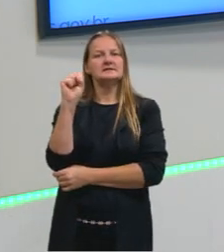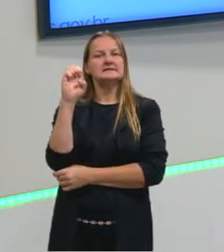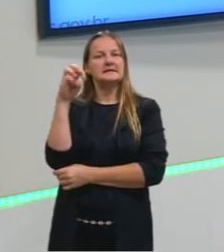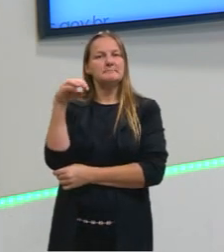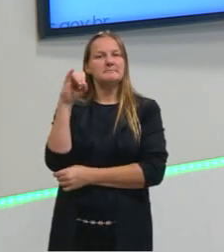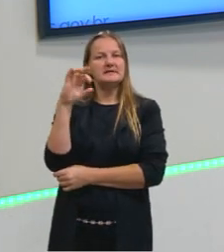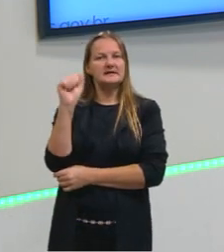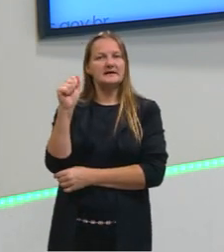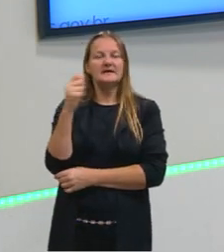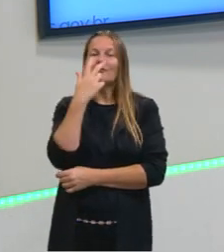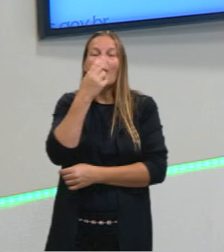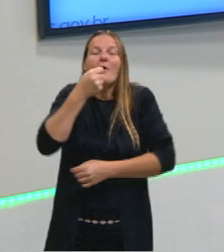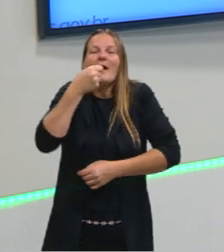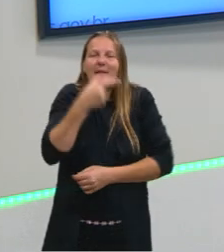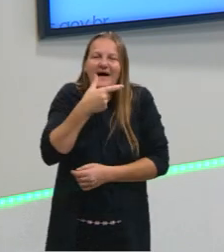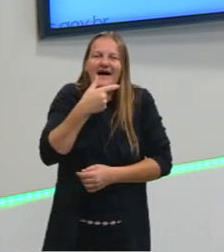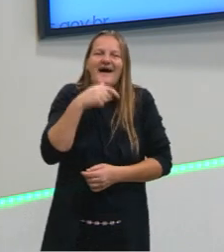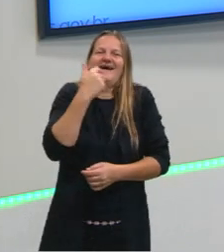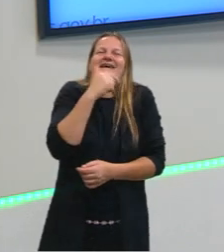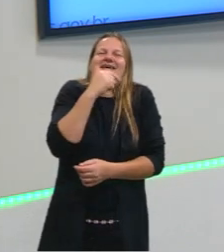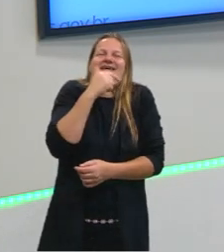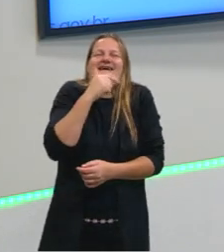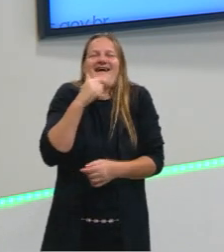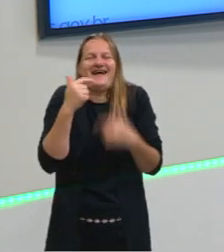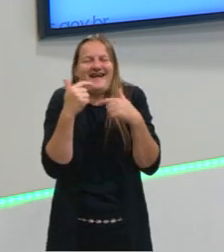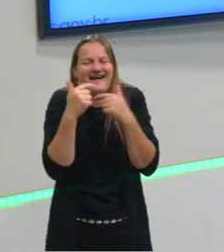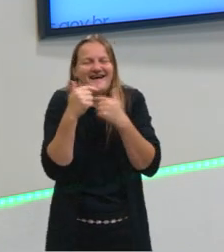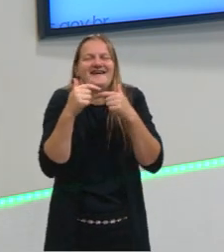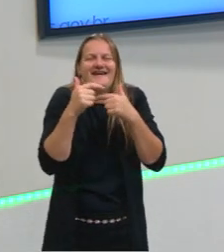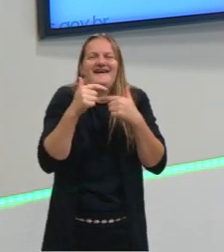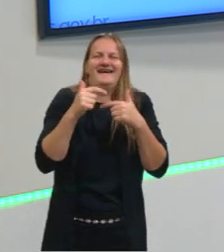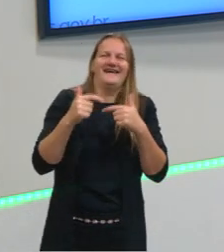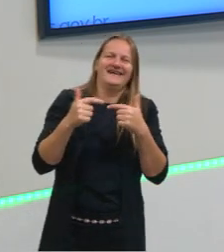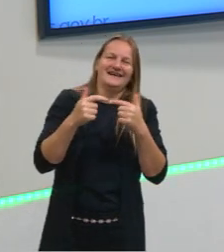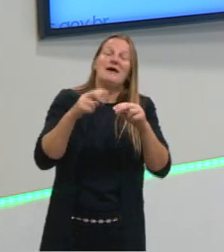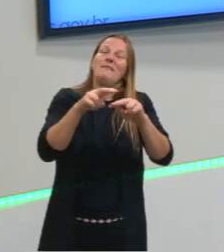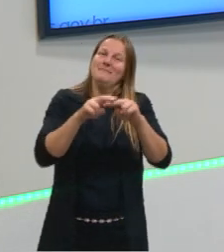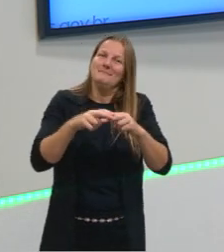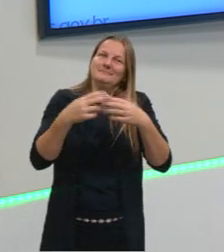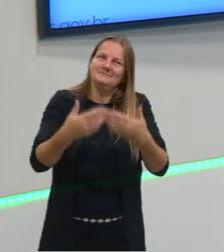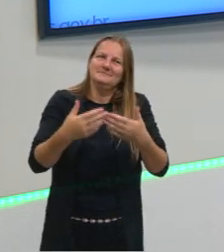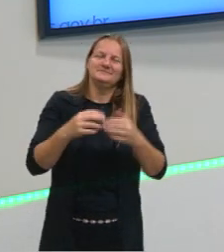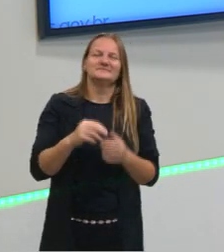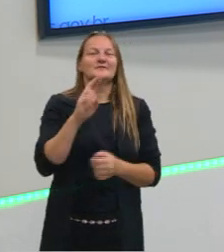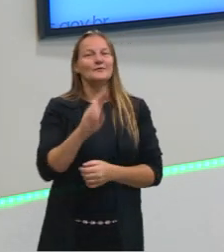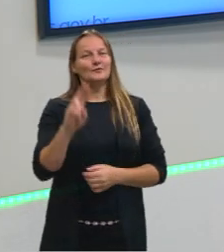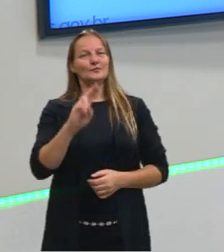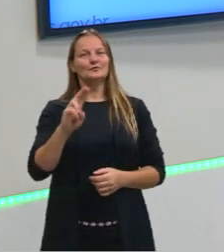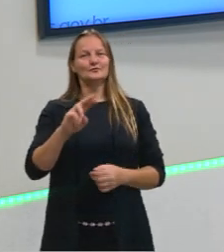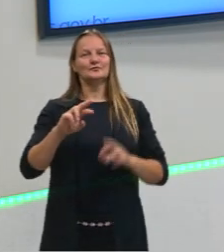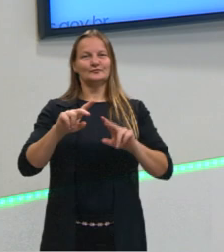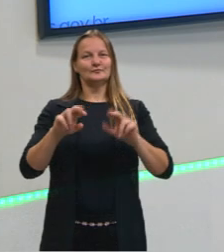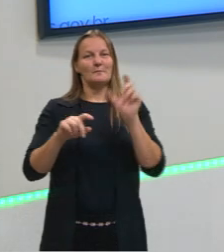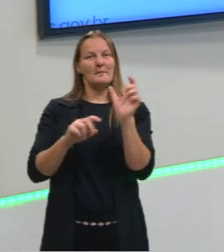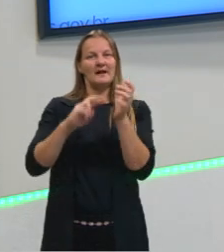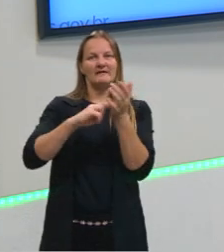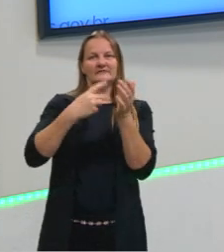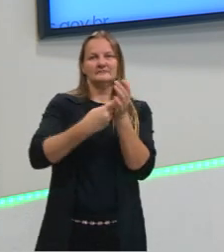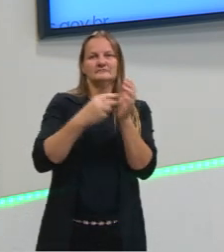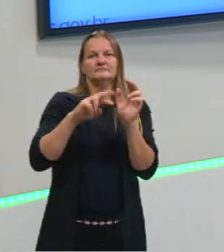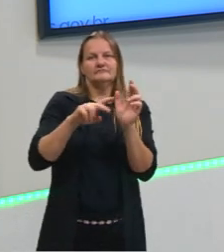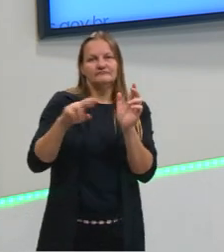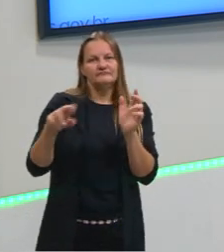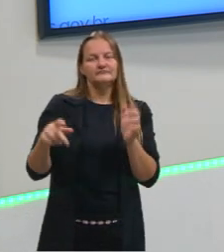tirinha né a gente vai ter Esse aspecto cômico da tira exatamente pela questão do uso da polissemia e isso é